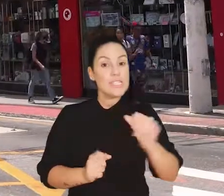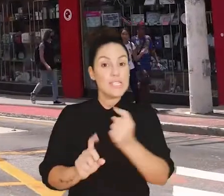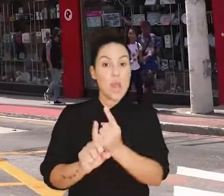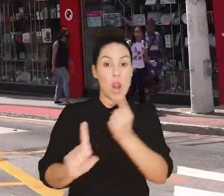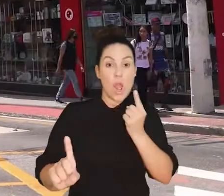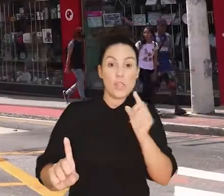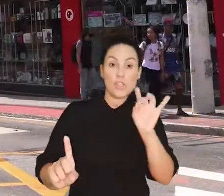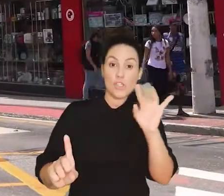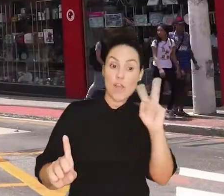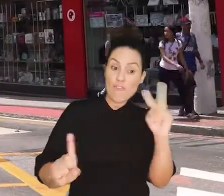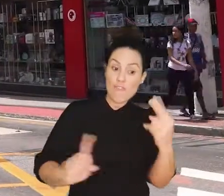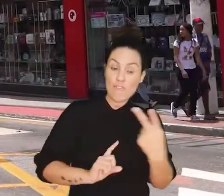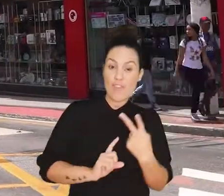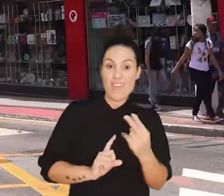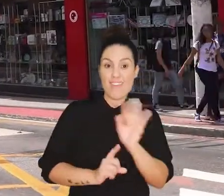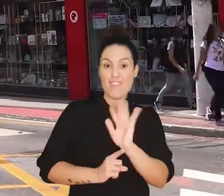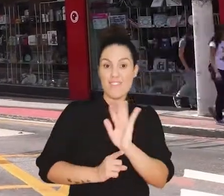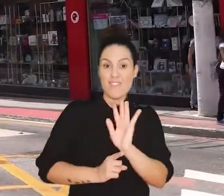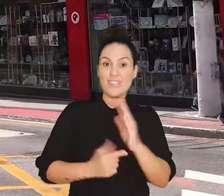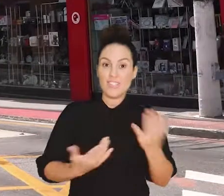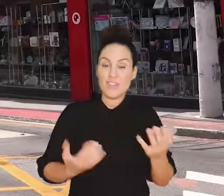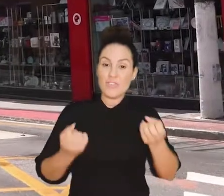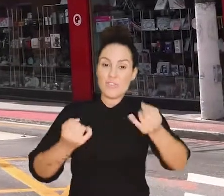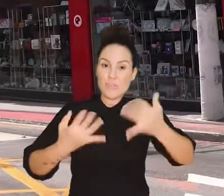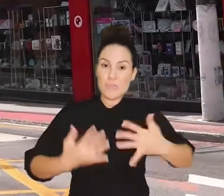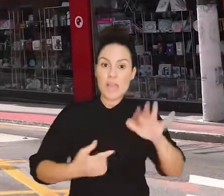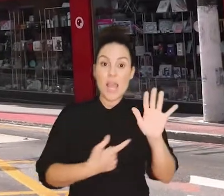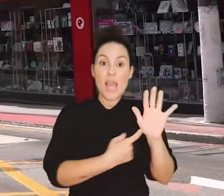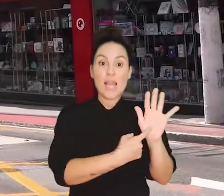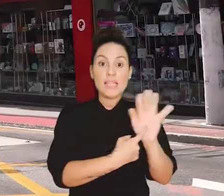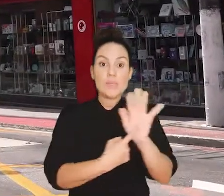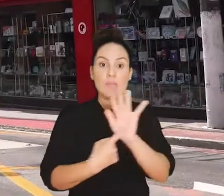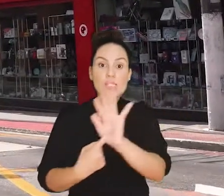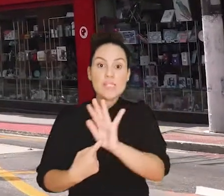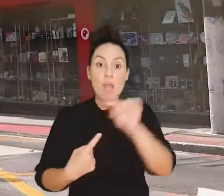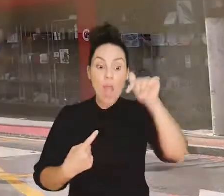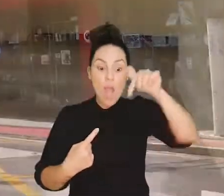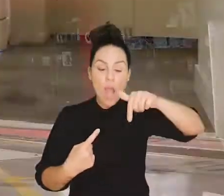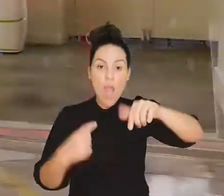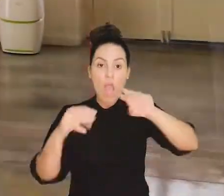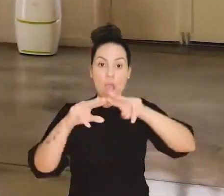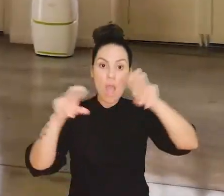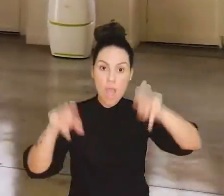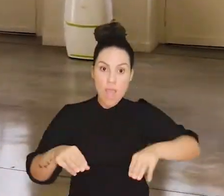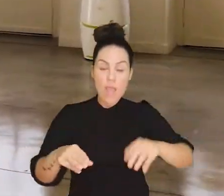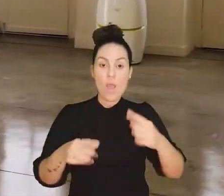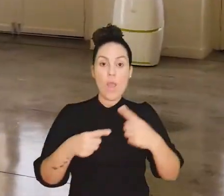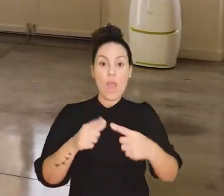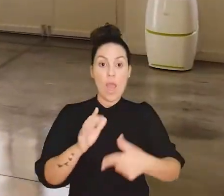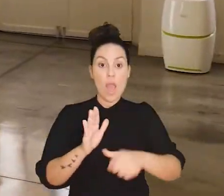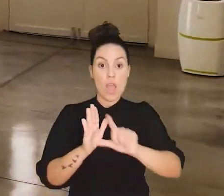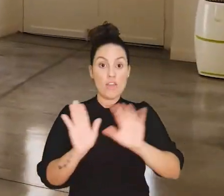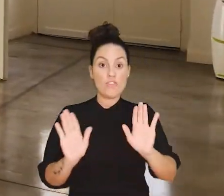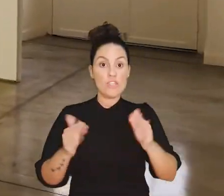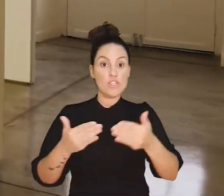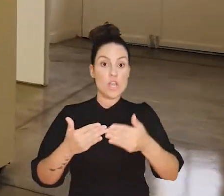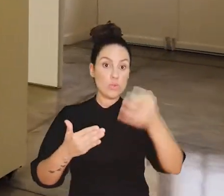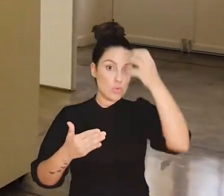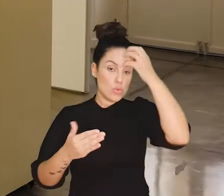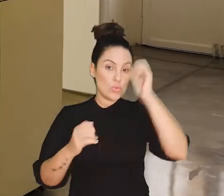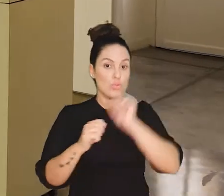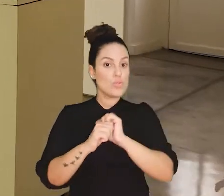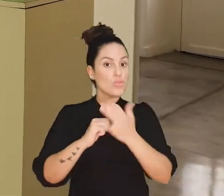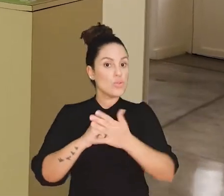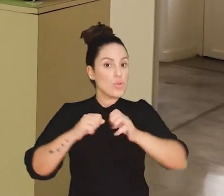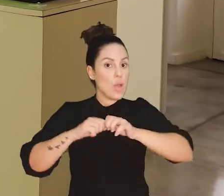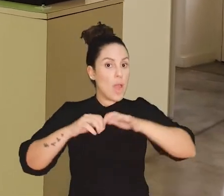vídeo, sobre a exposição que nós estamos recebendo nesse momento, que reabre o museu nesse momento histórico, dentro da pandemia. Acho que é fundamental